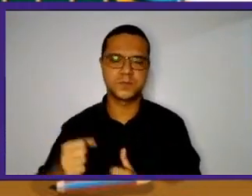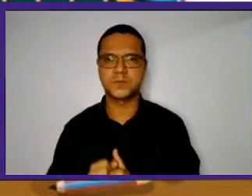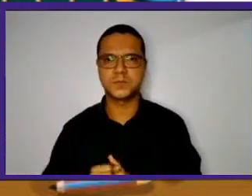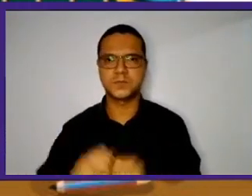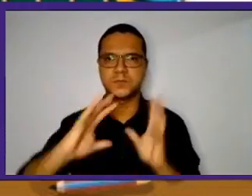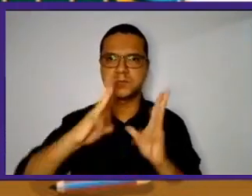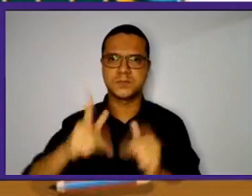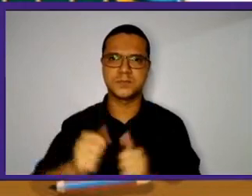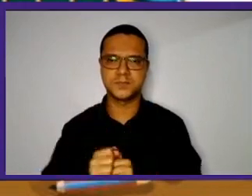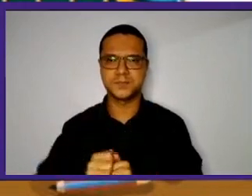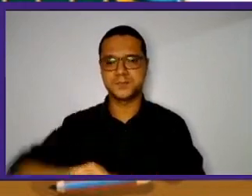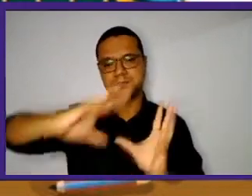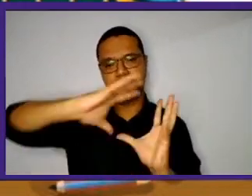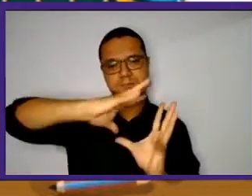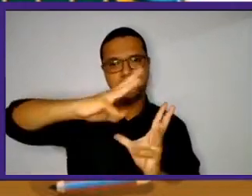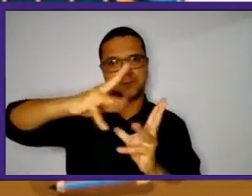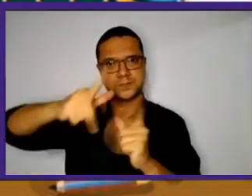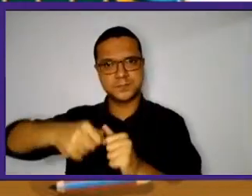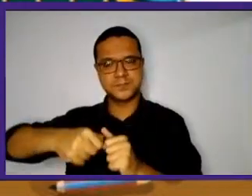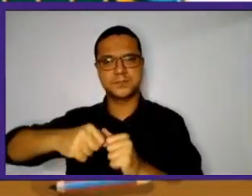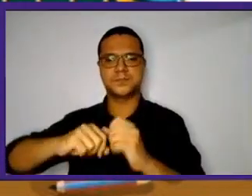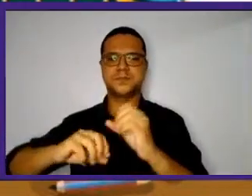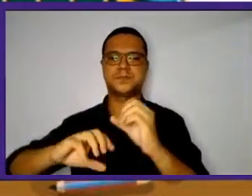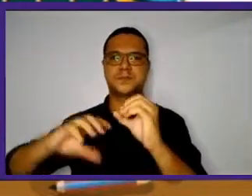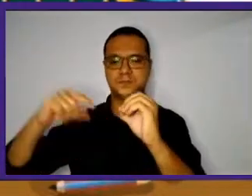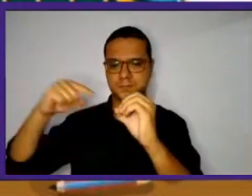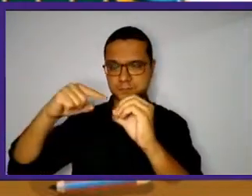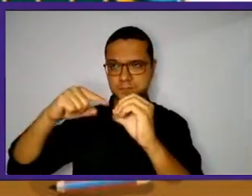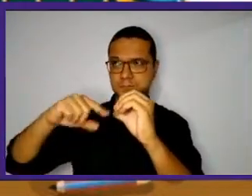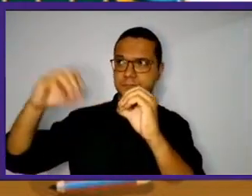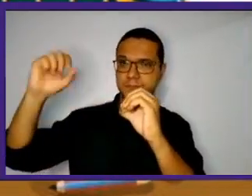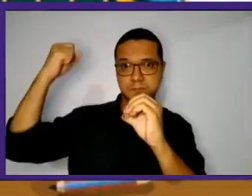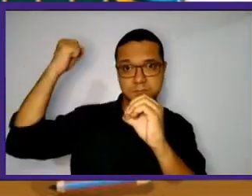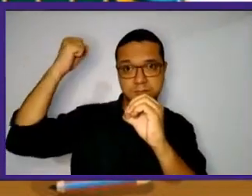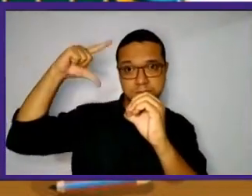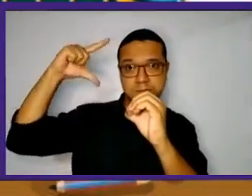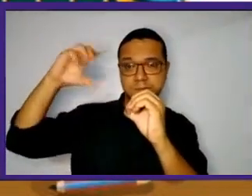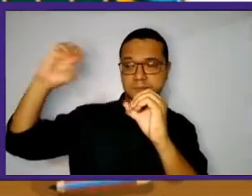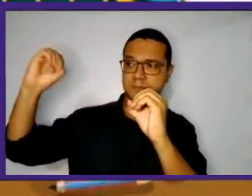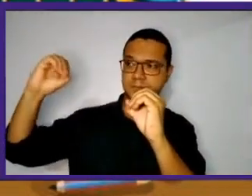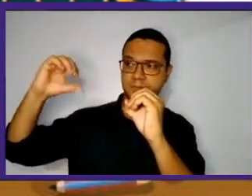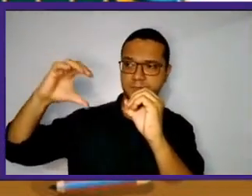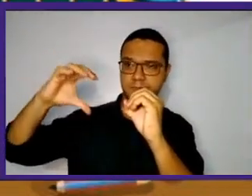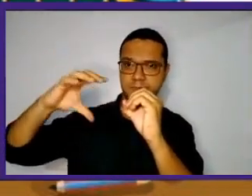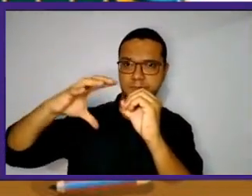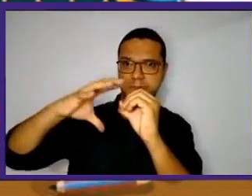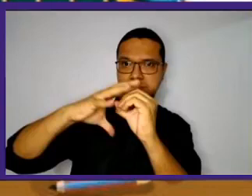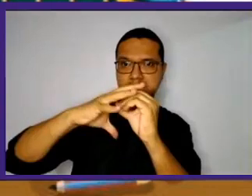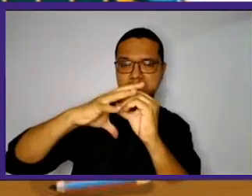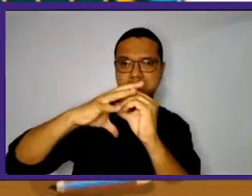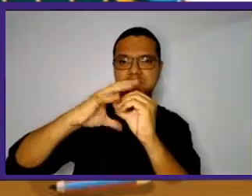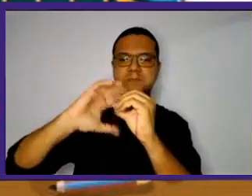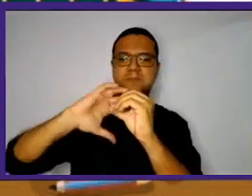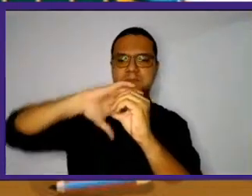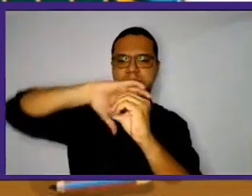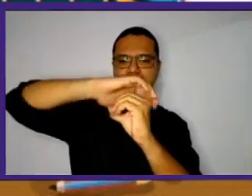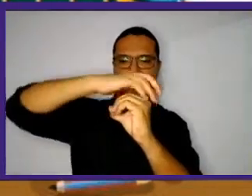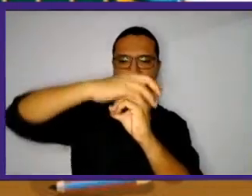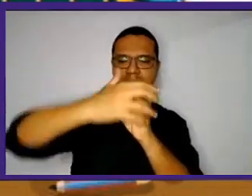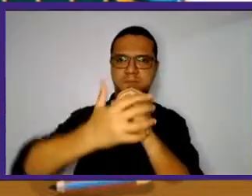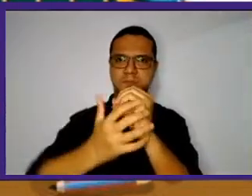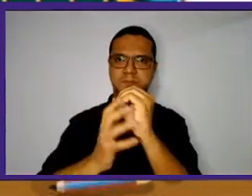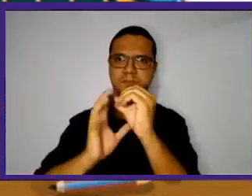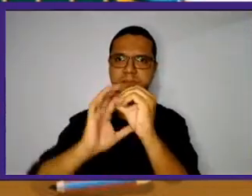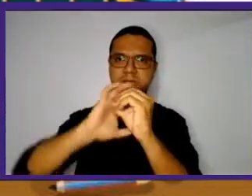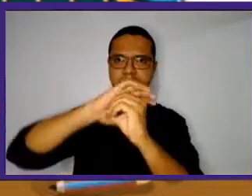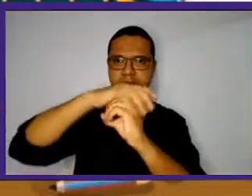O efeito estufa é algo muito bom. Camada de ozônio, recebe a luz do sol, garante que ela se distribua, fica ali e